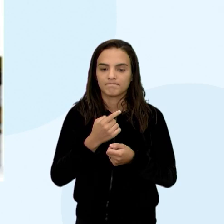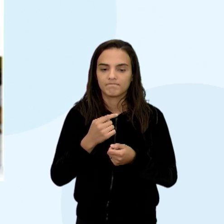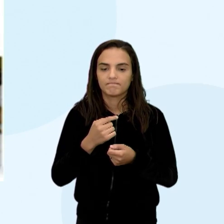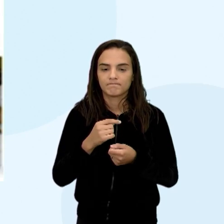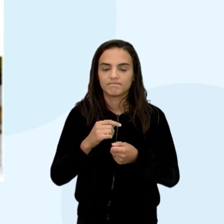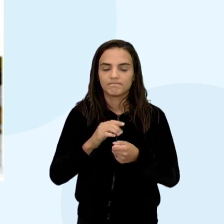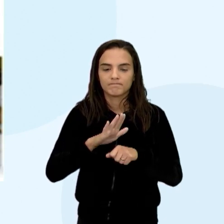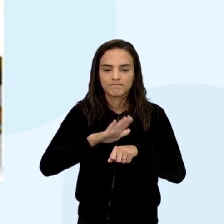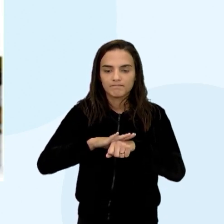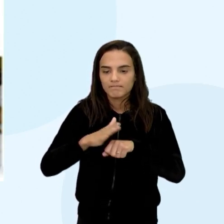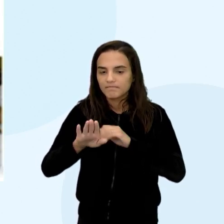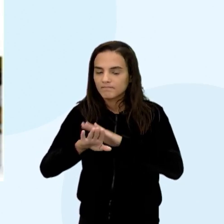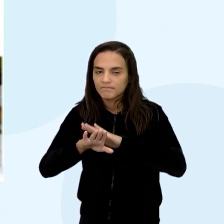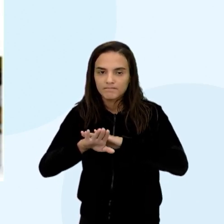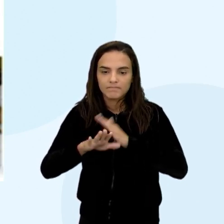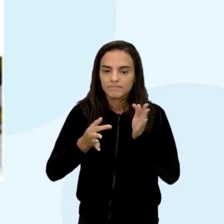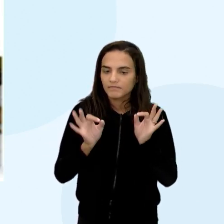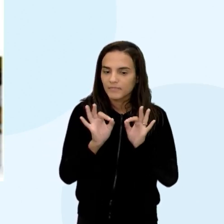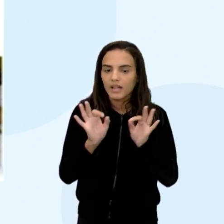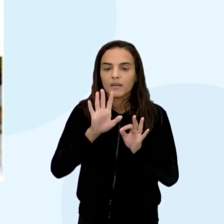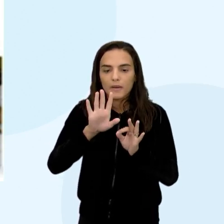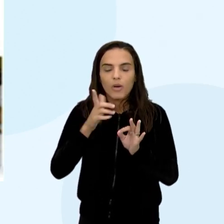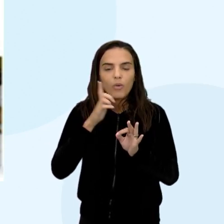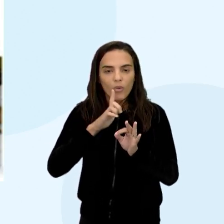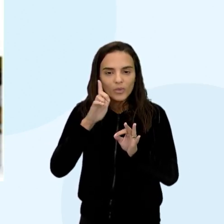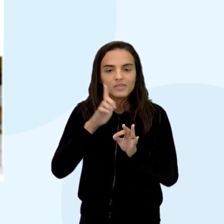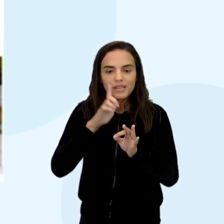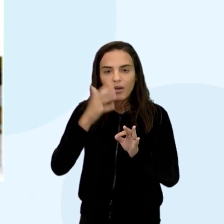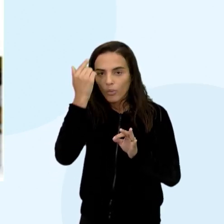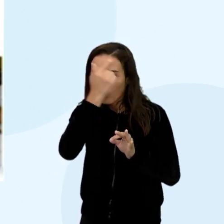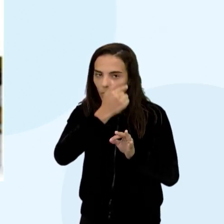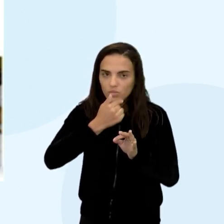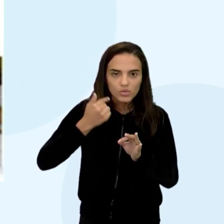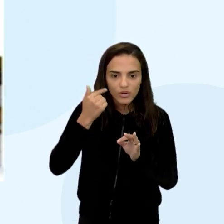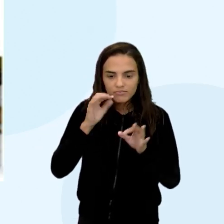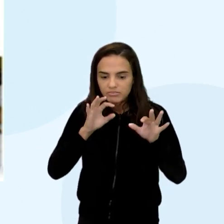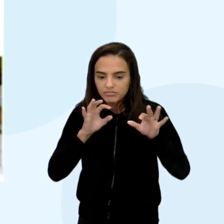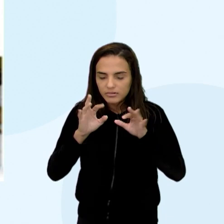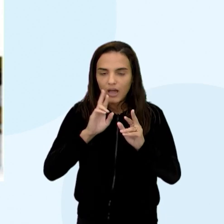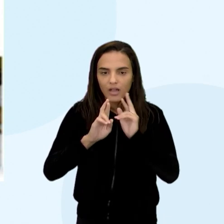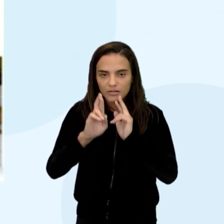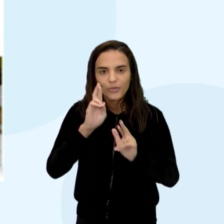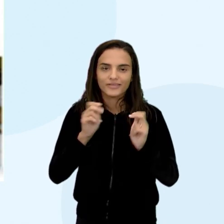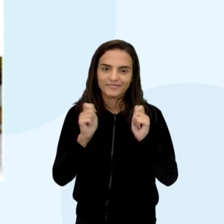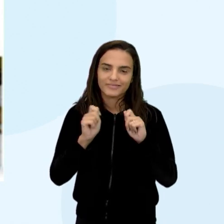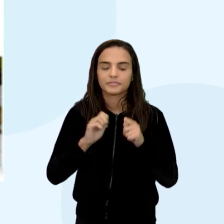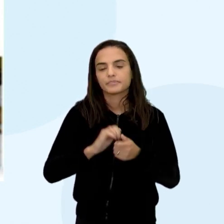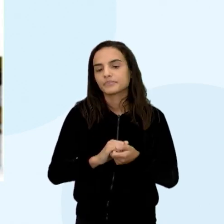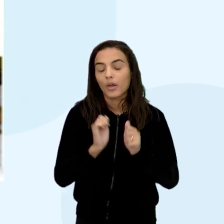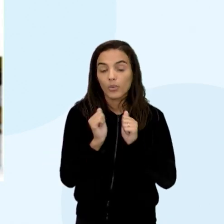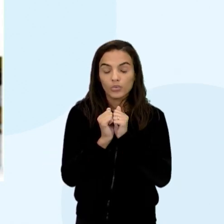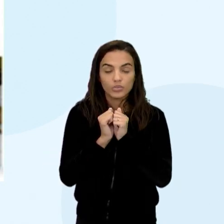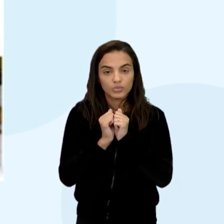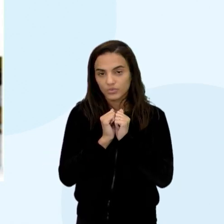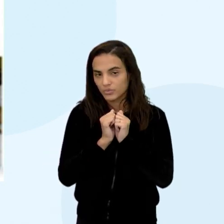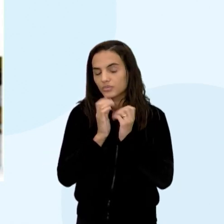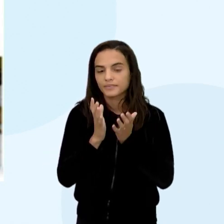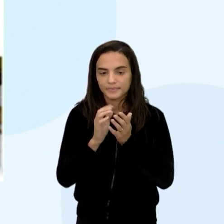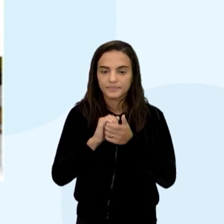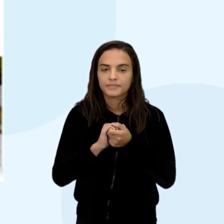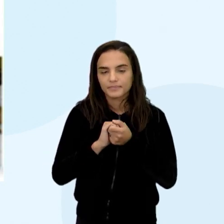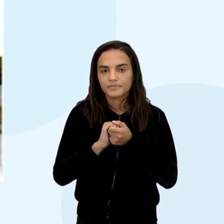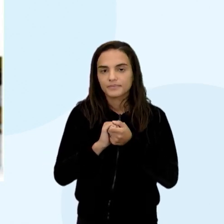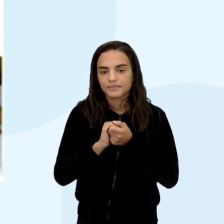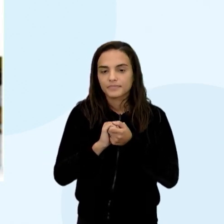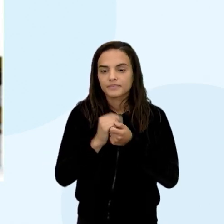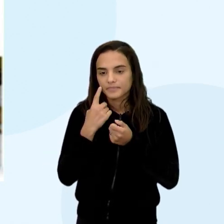membro, mas consegue ter o controle da cabeça para poder dar as respostas que precisa. Então, junto com, aí nesse